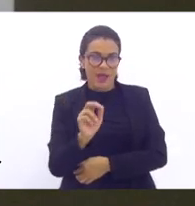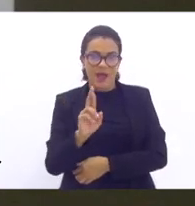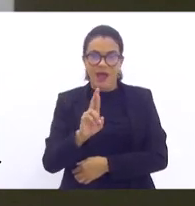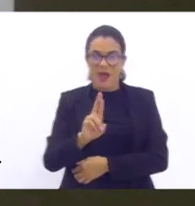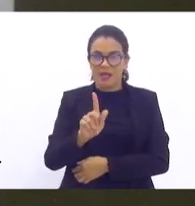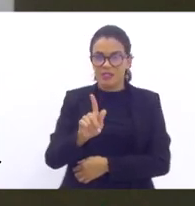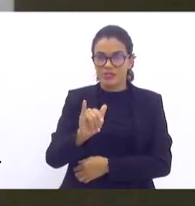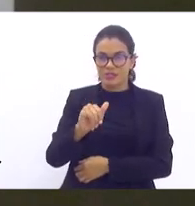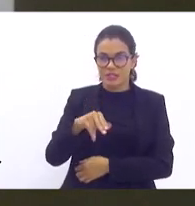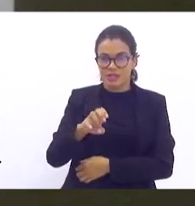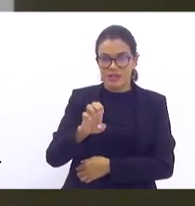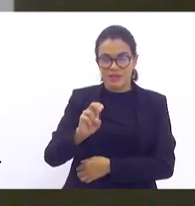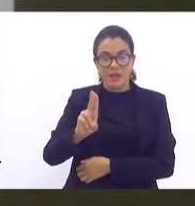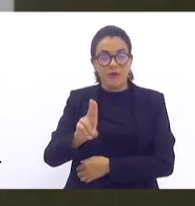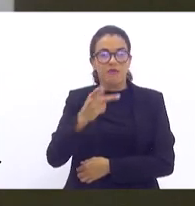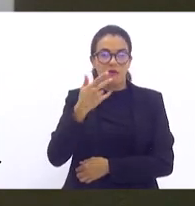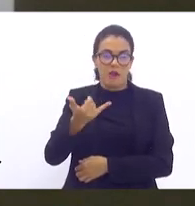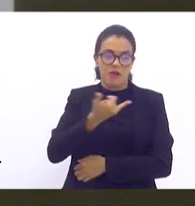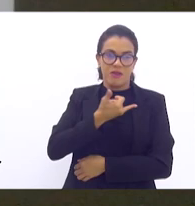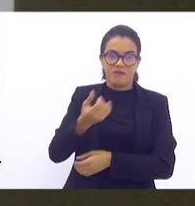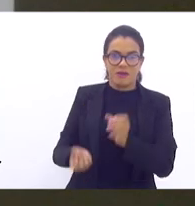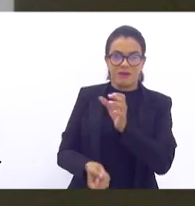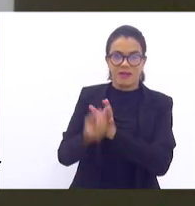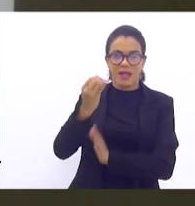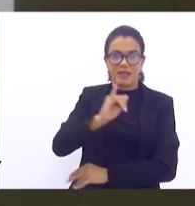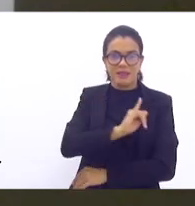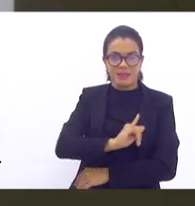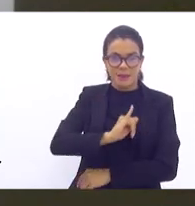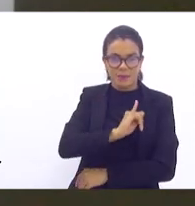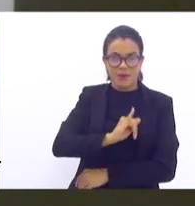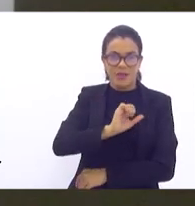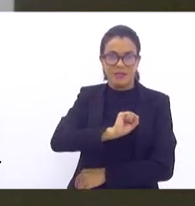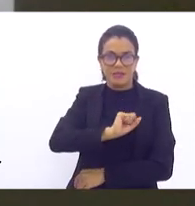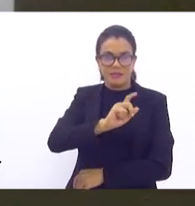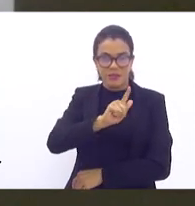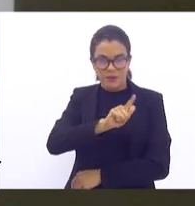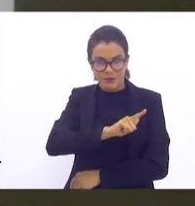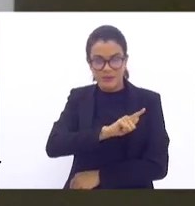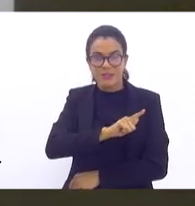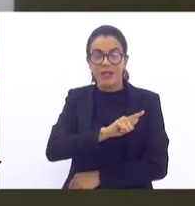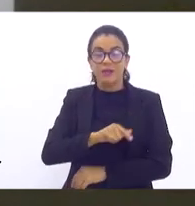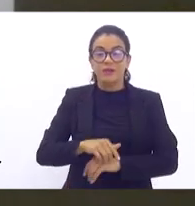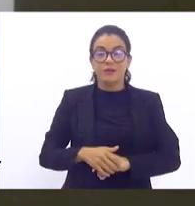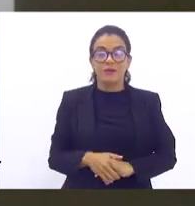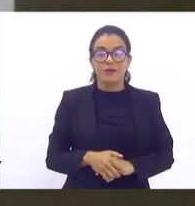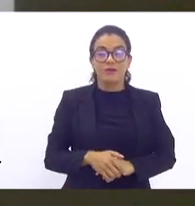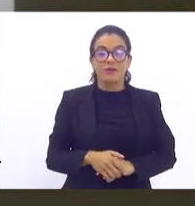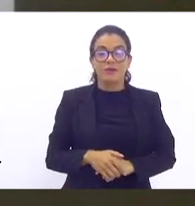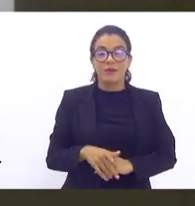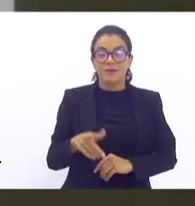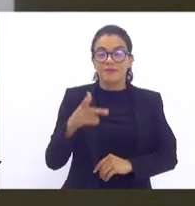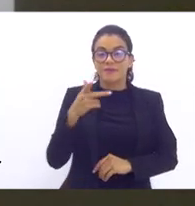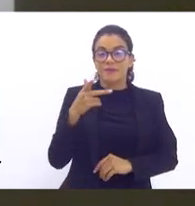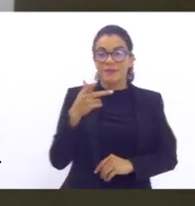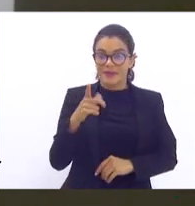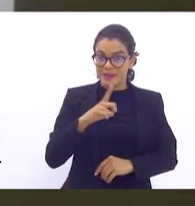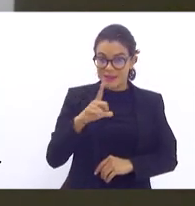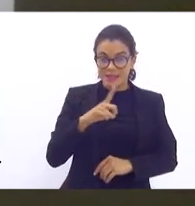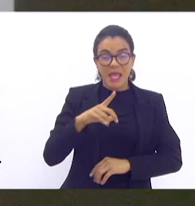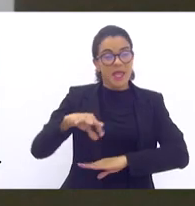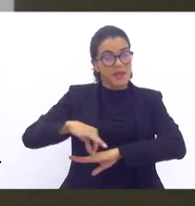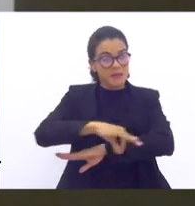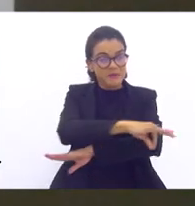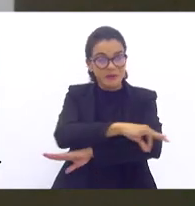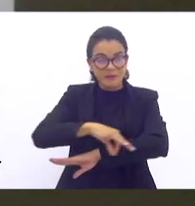um Itaboraí São Gonçalo então quer dizer tem até uma planta